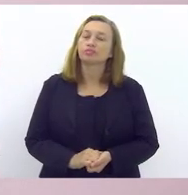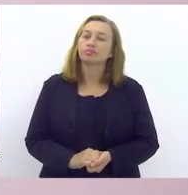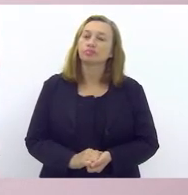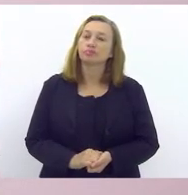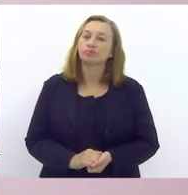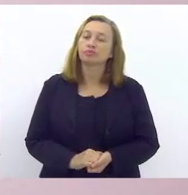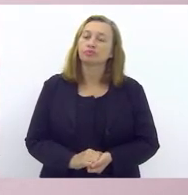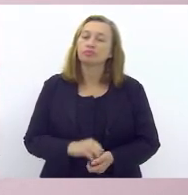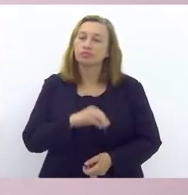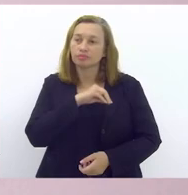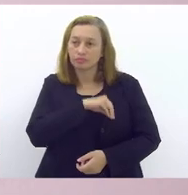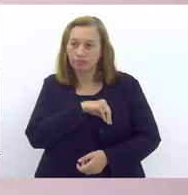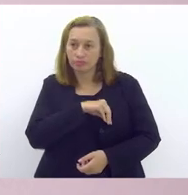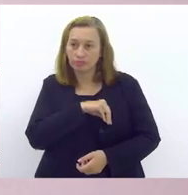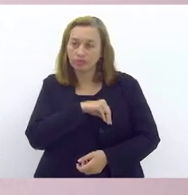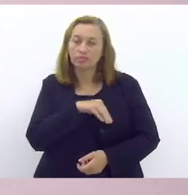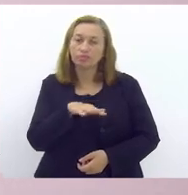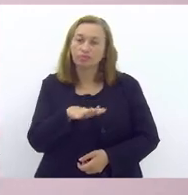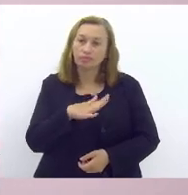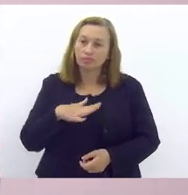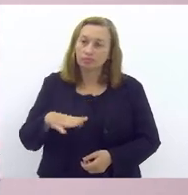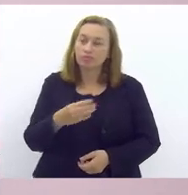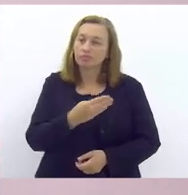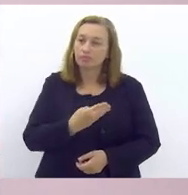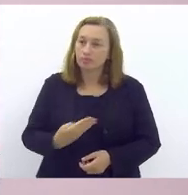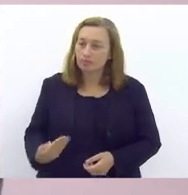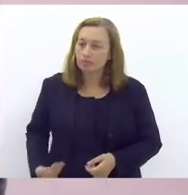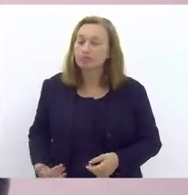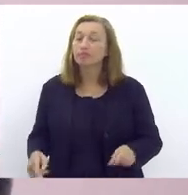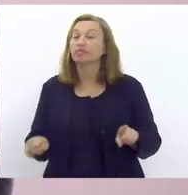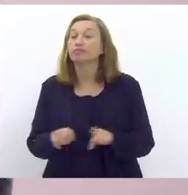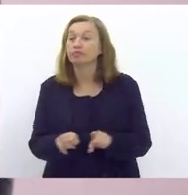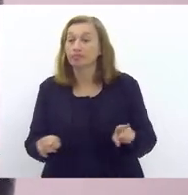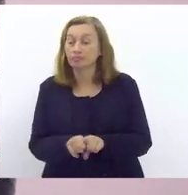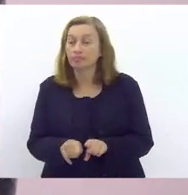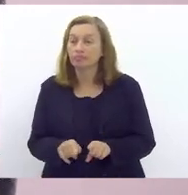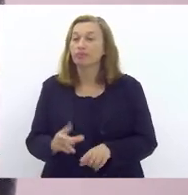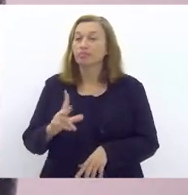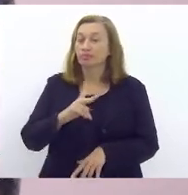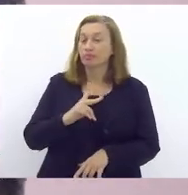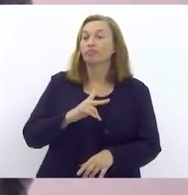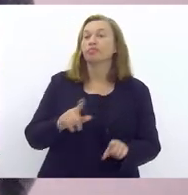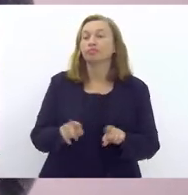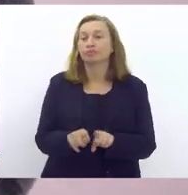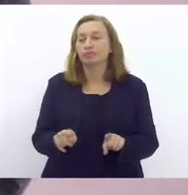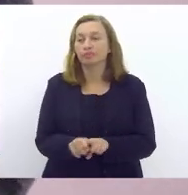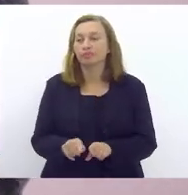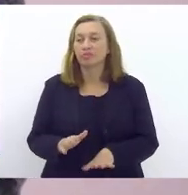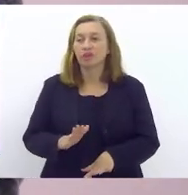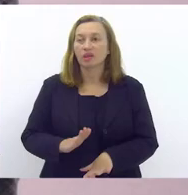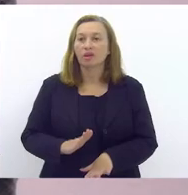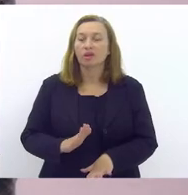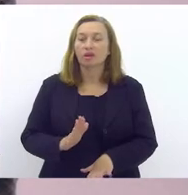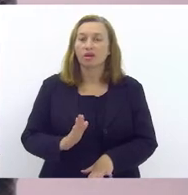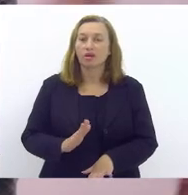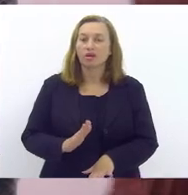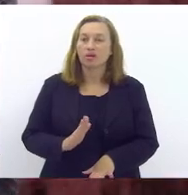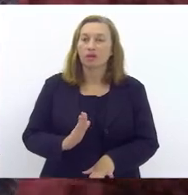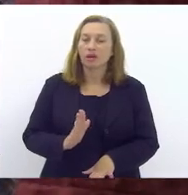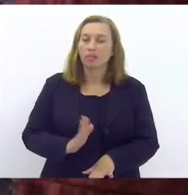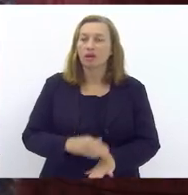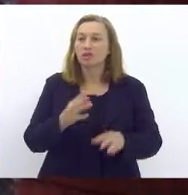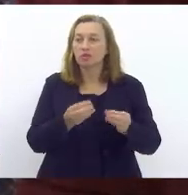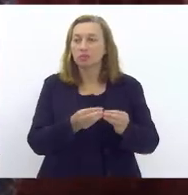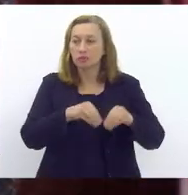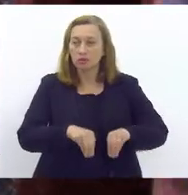do nosso piso para o setor público, mas também para o setor privado, que é mais ainda atingido